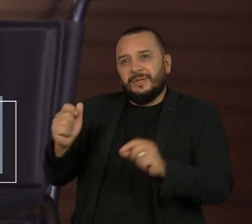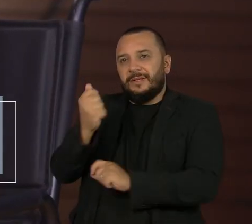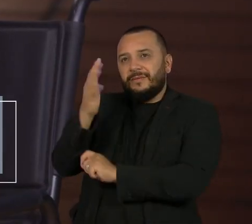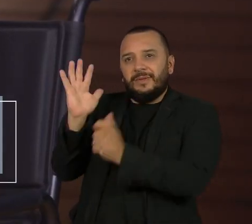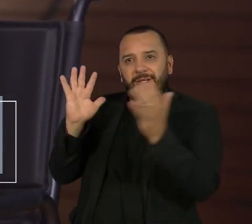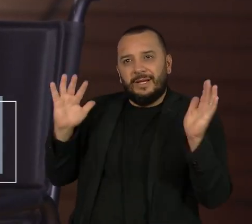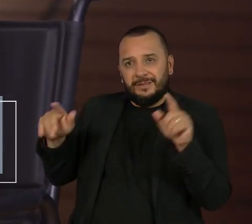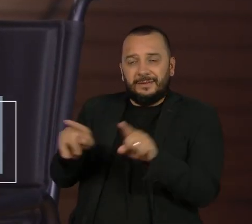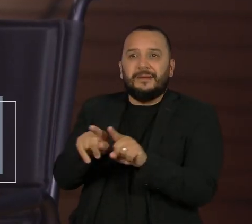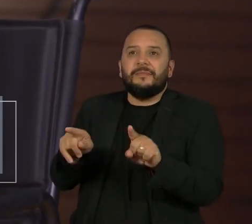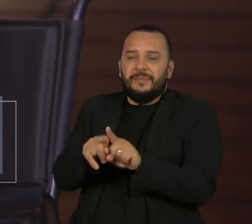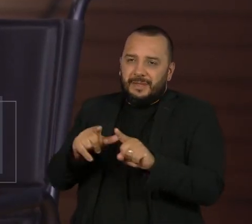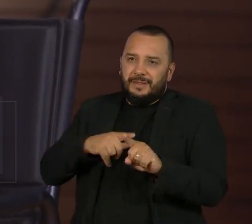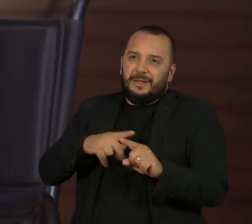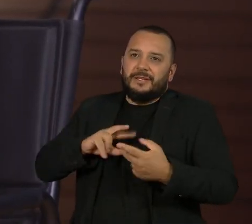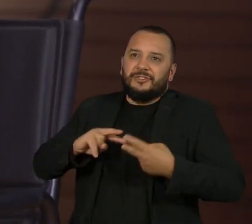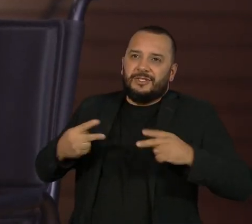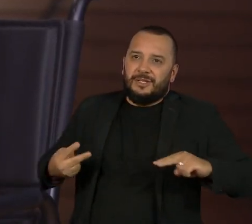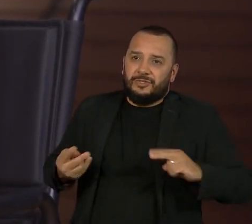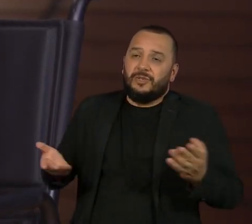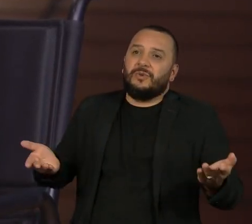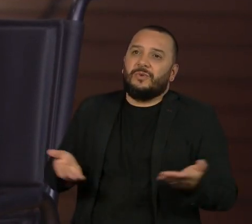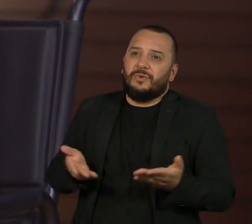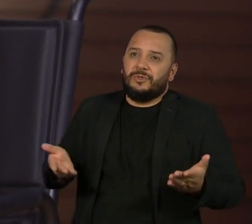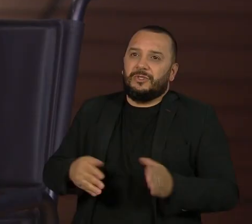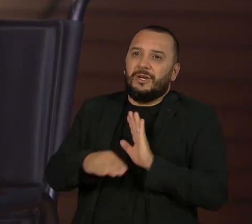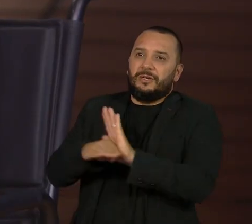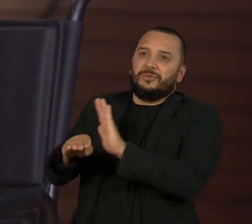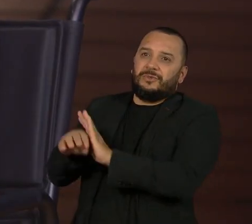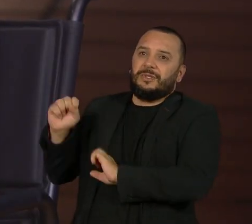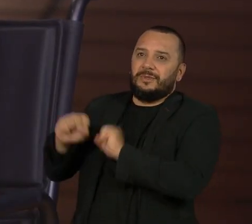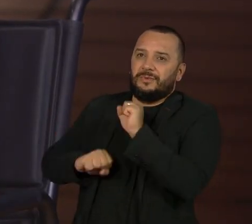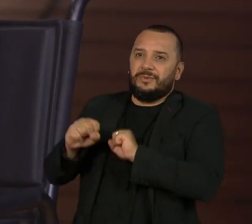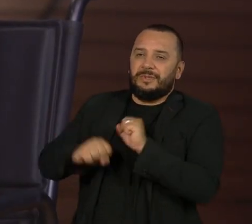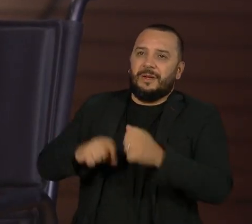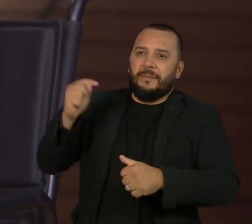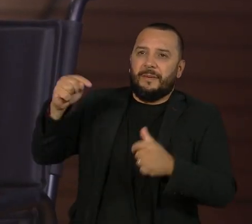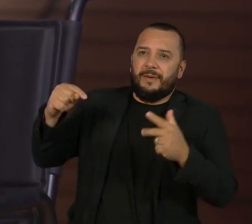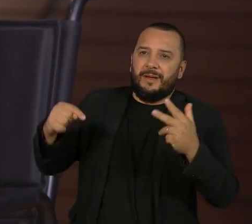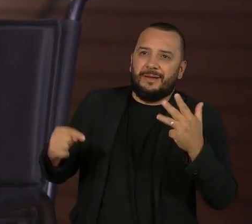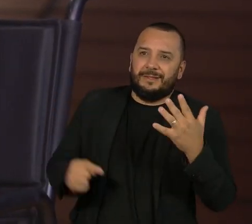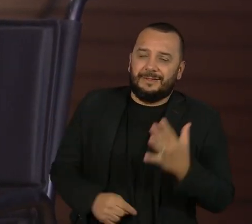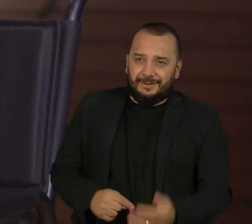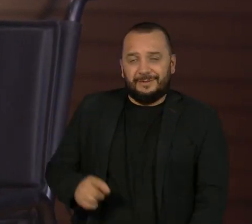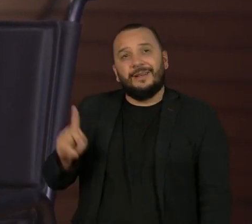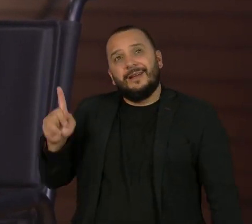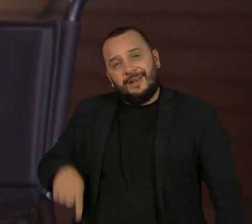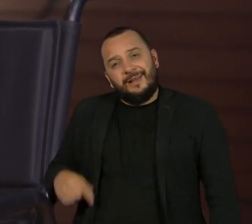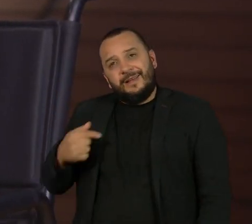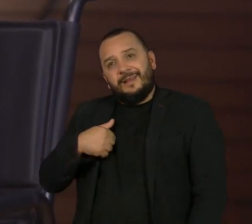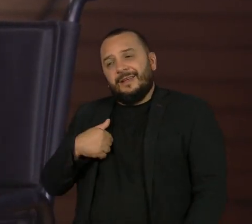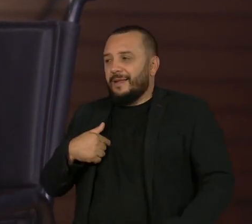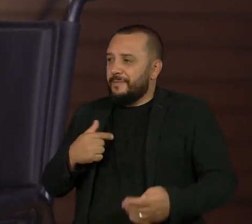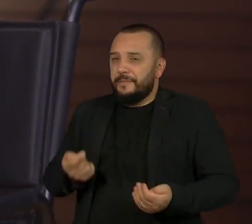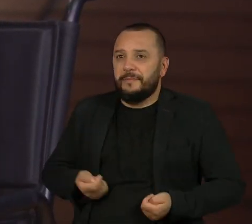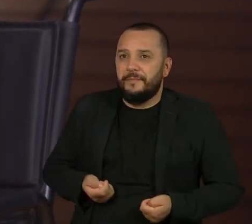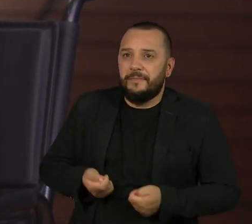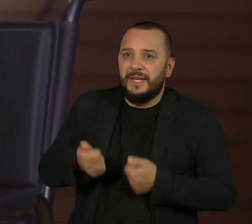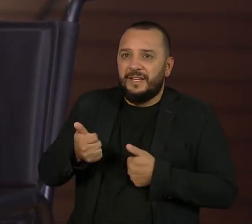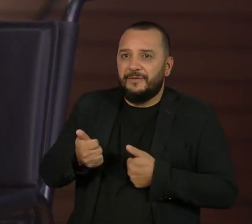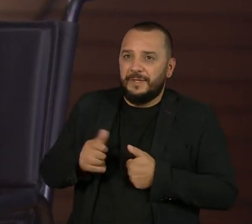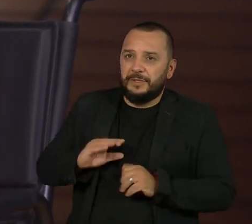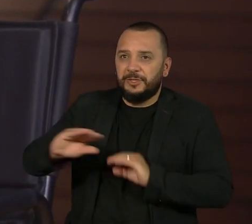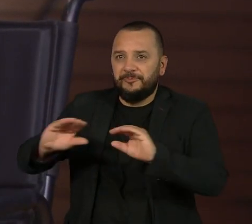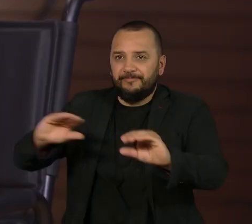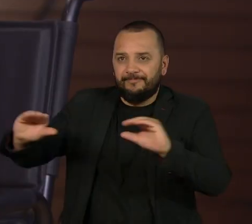e dos recursos genéticos que hoje alimentam tantas indústrias. Então, no fundo, a gente está falando de repartição de benefícios, a gente está falando